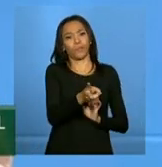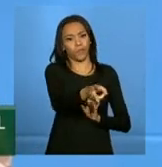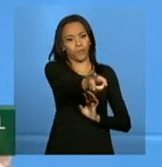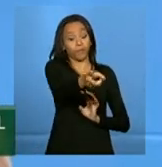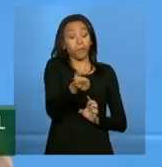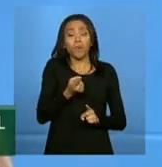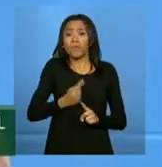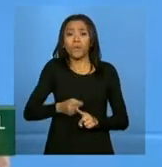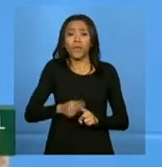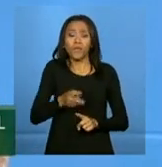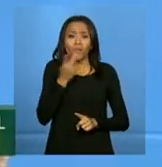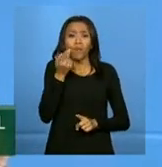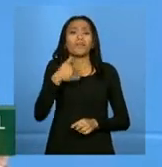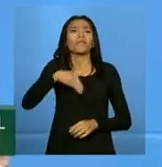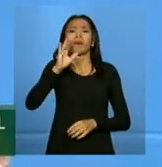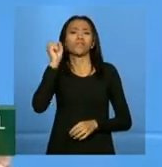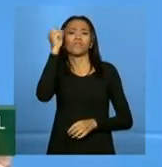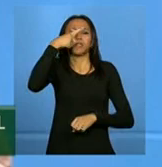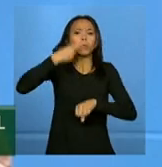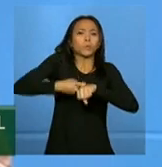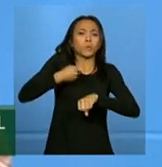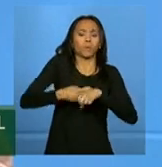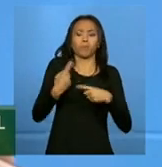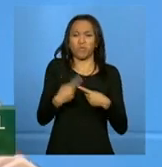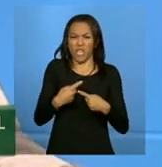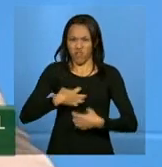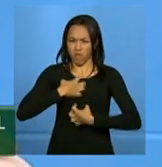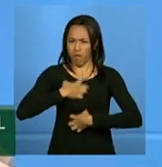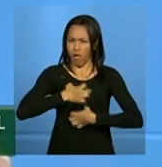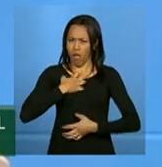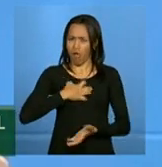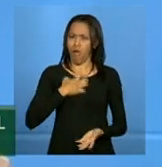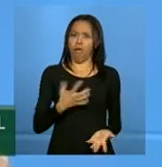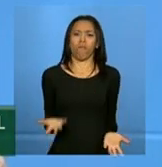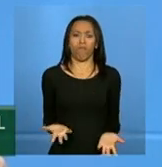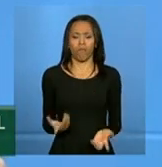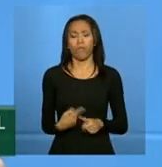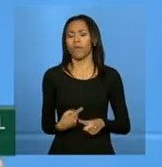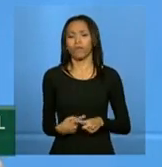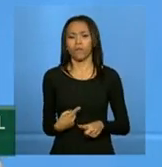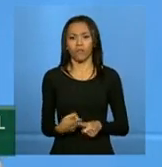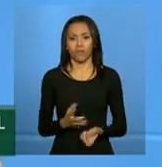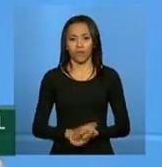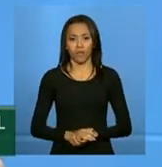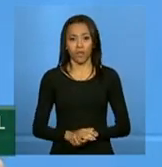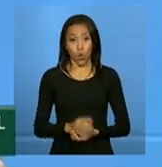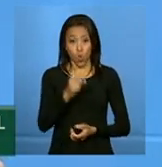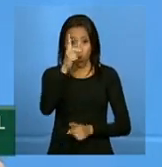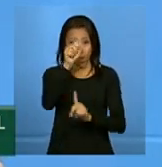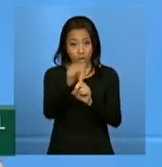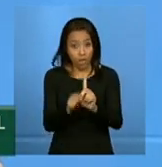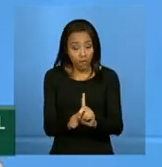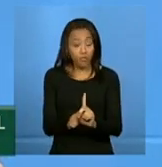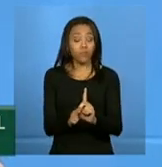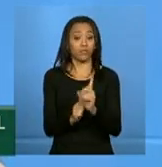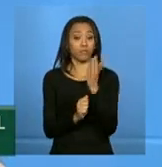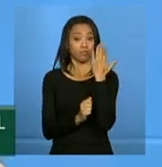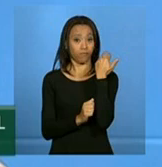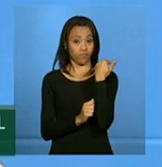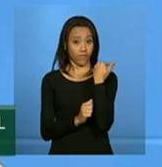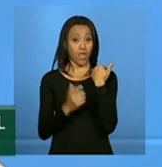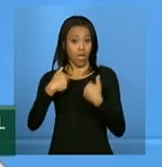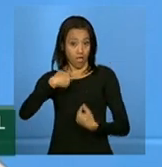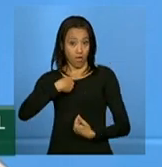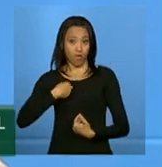Por que eu digo que então é mais difícil? Por que então eu fico bravo? Porque há cerca de um mês, eu e